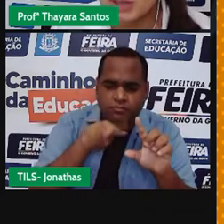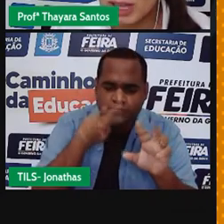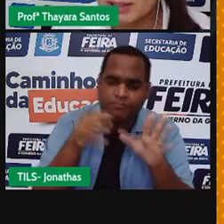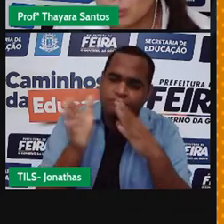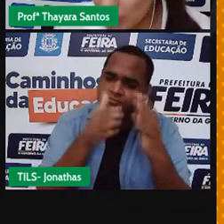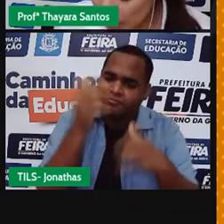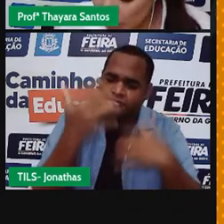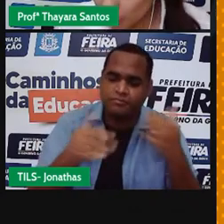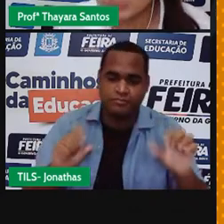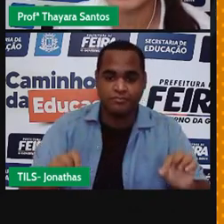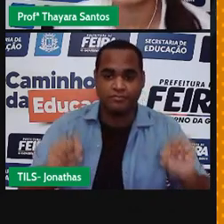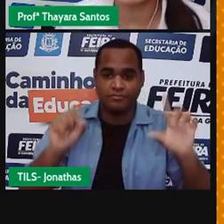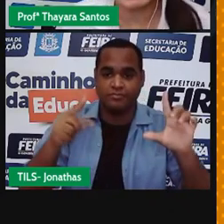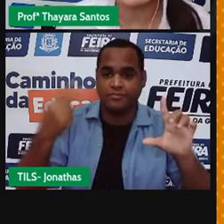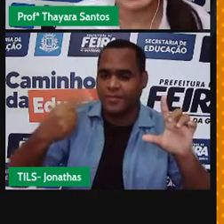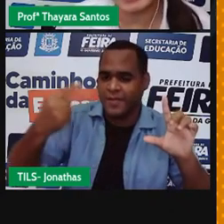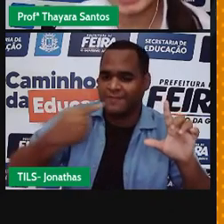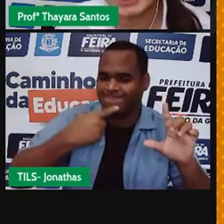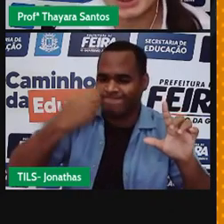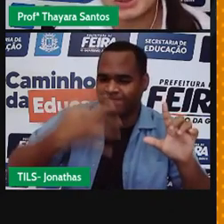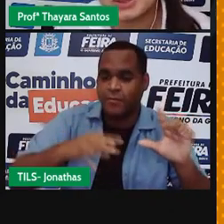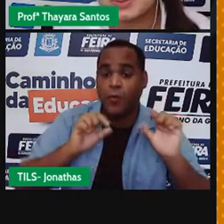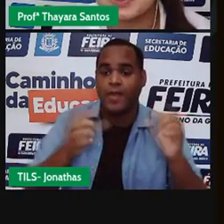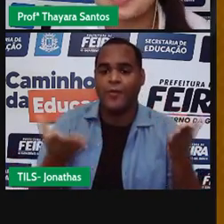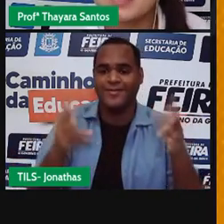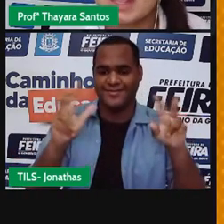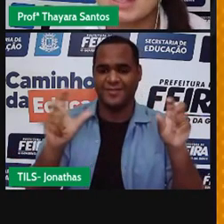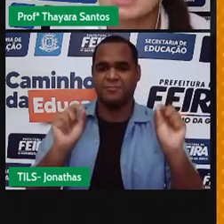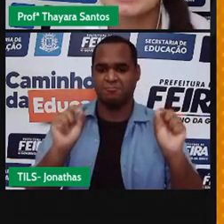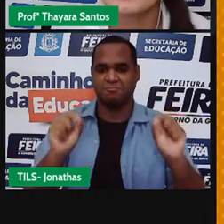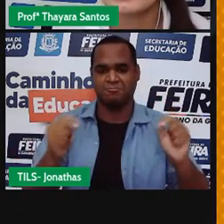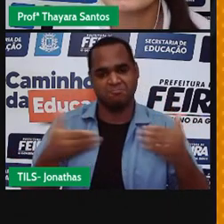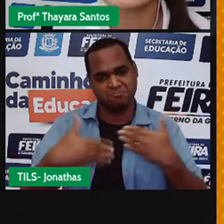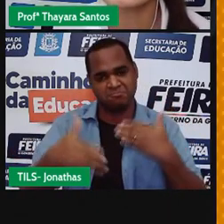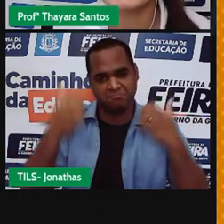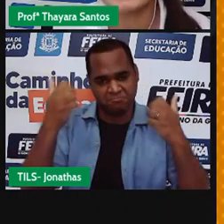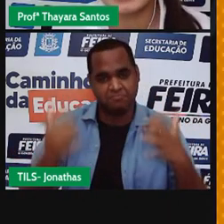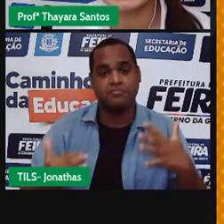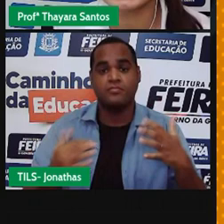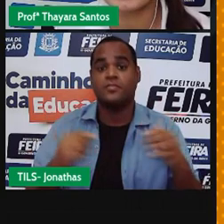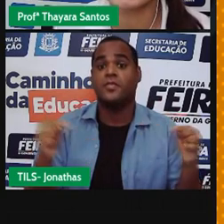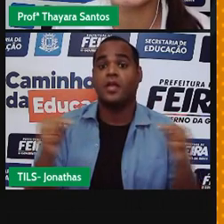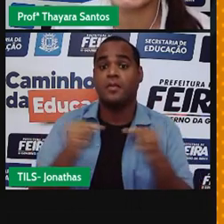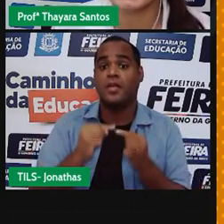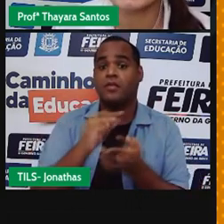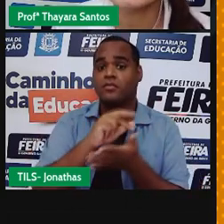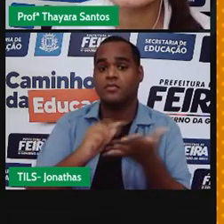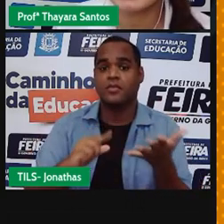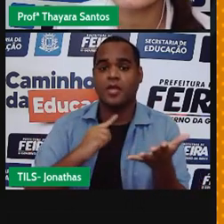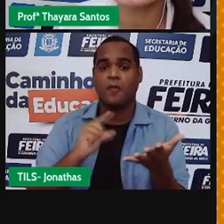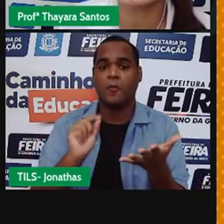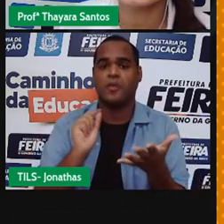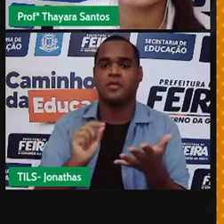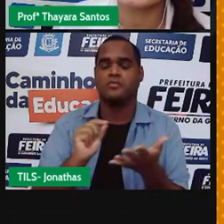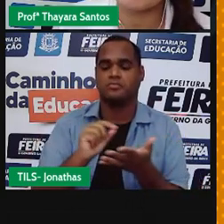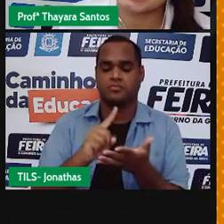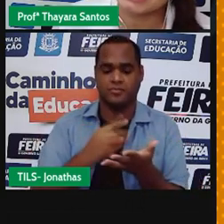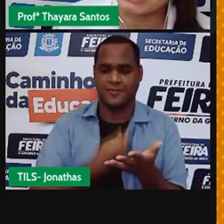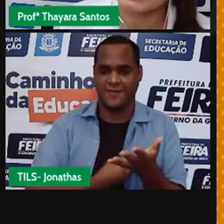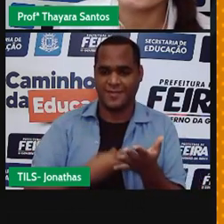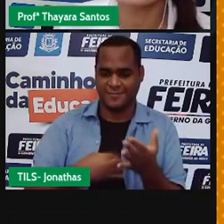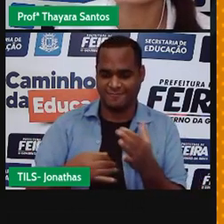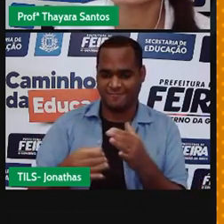slide eu coloquei, né? Qual é o conteúdo dessa aula de hoje? E o assunto dessa aula de hoje é estados físicos